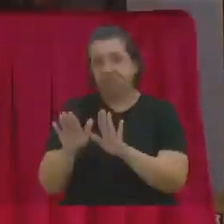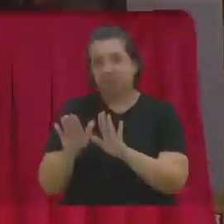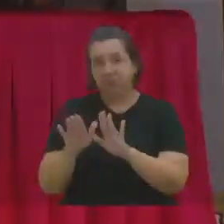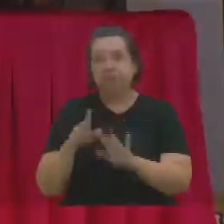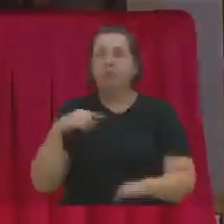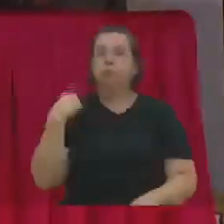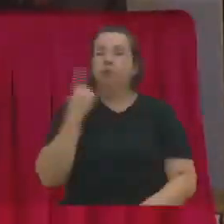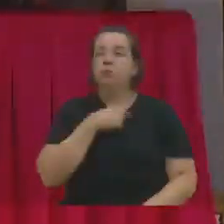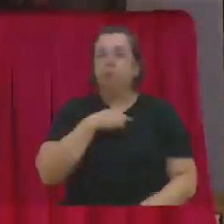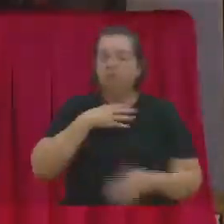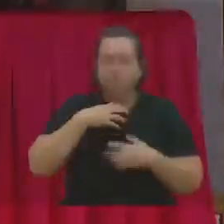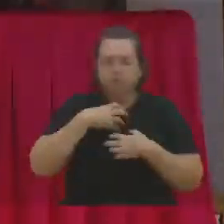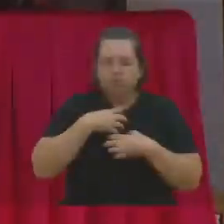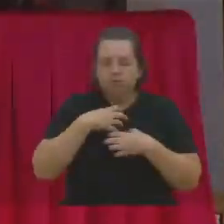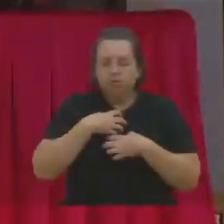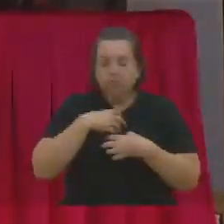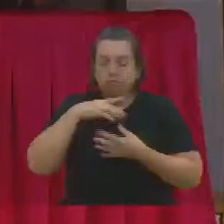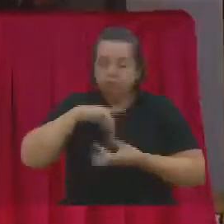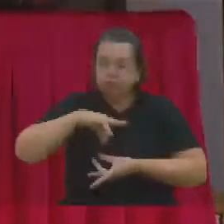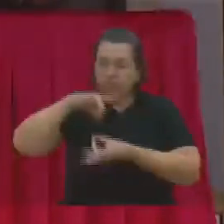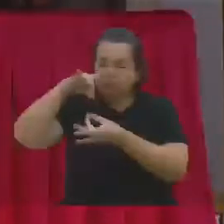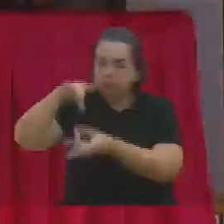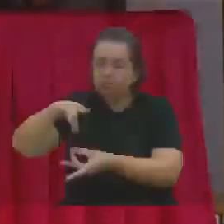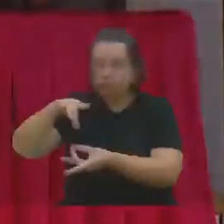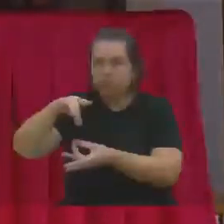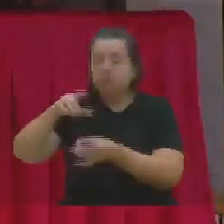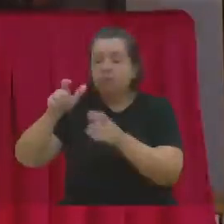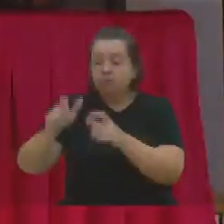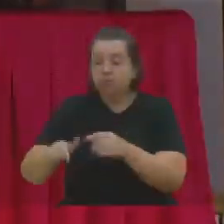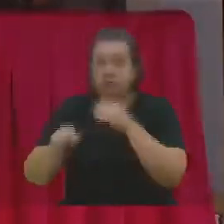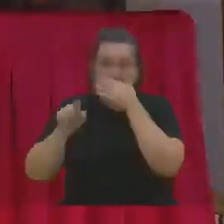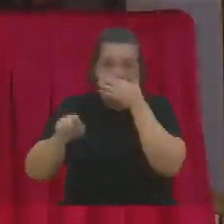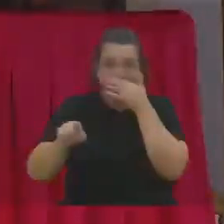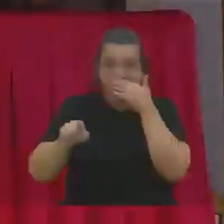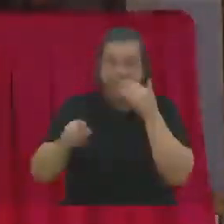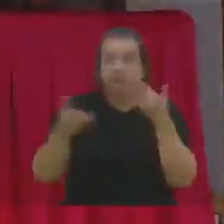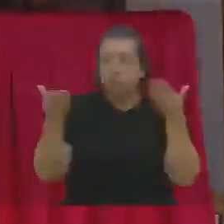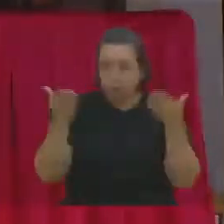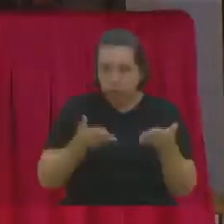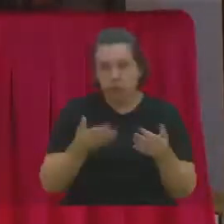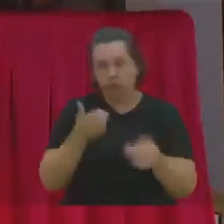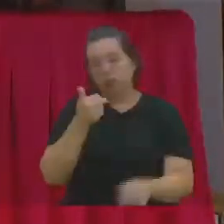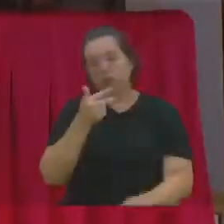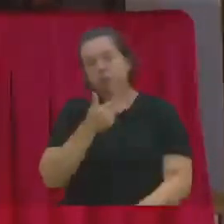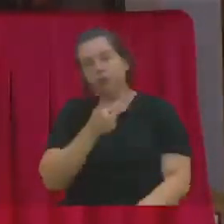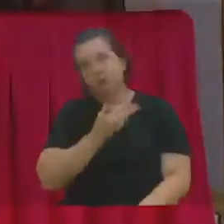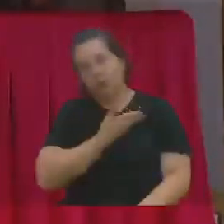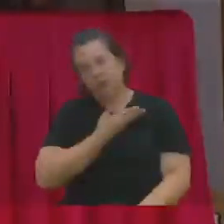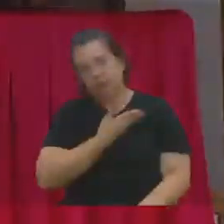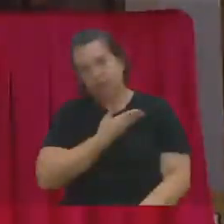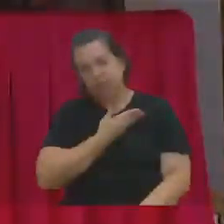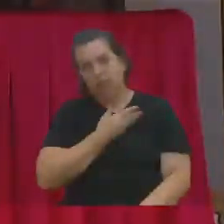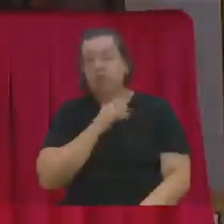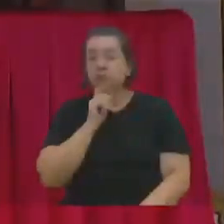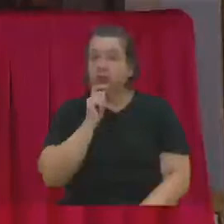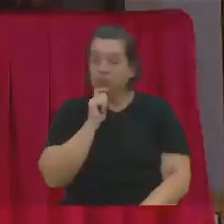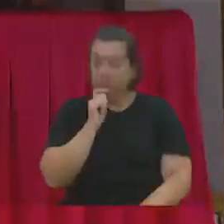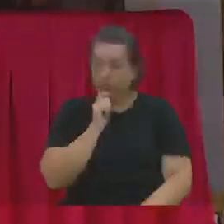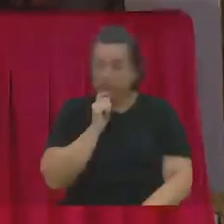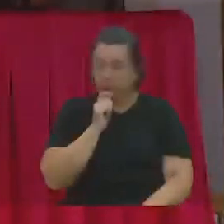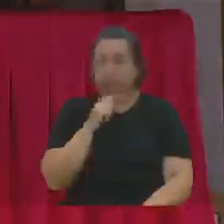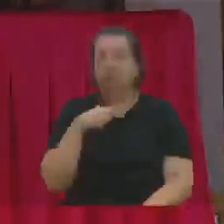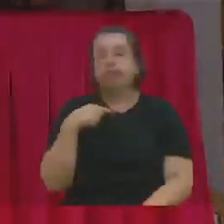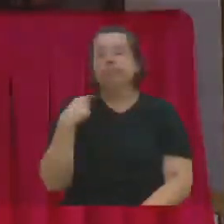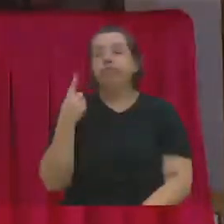Nos coloquemos no lugar que eles estão hoje, ainda com